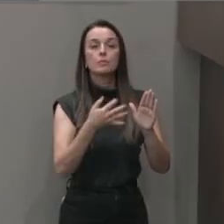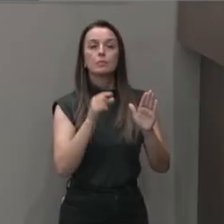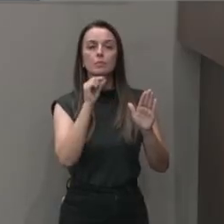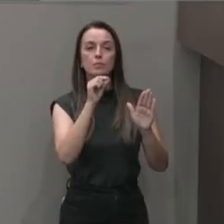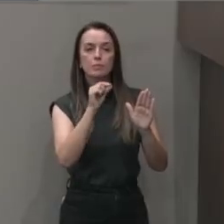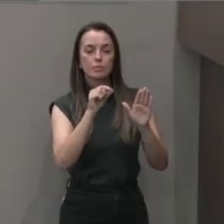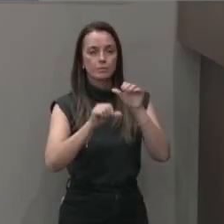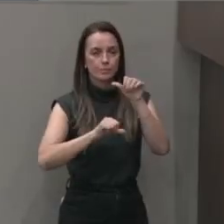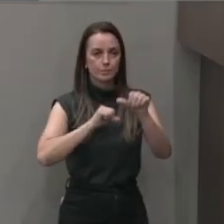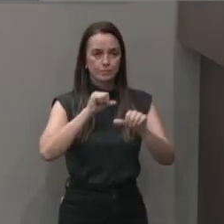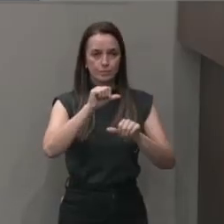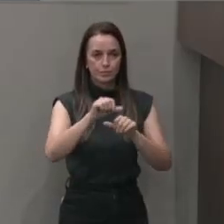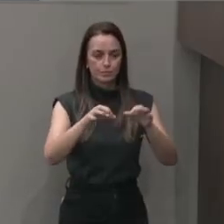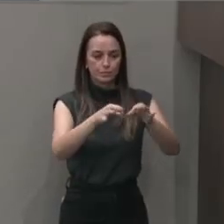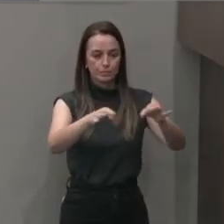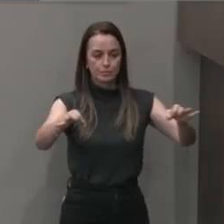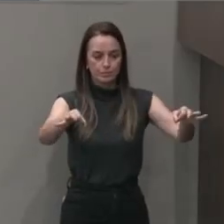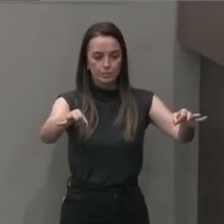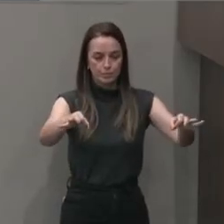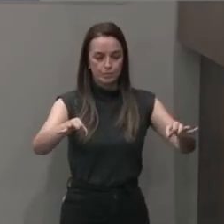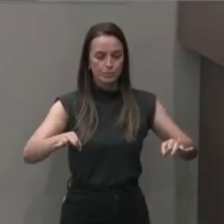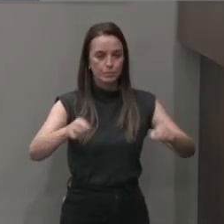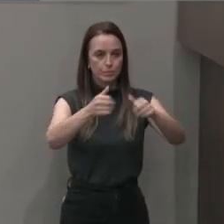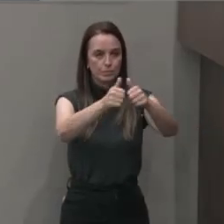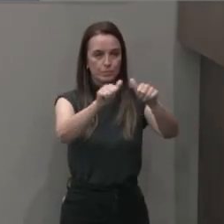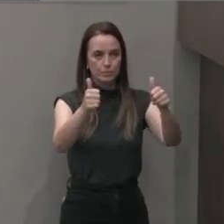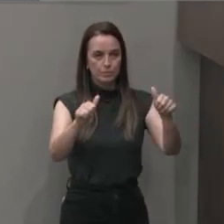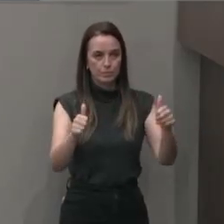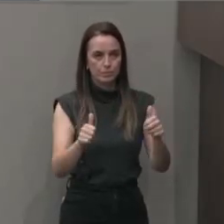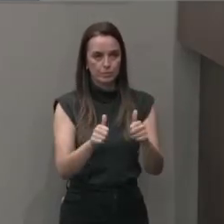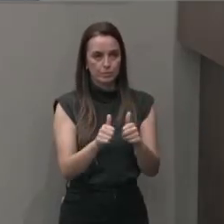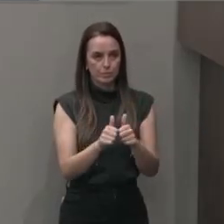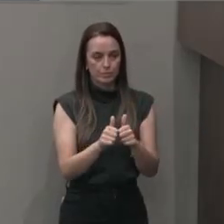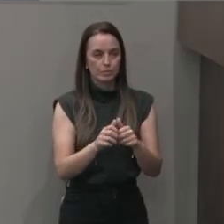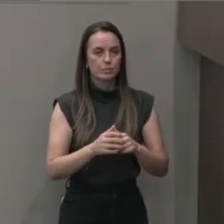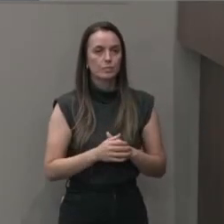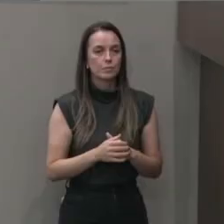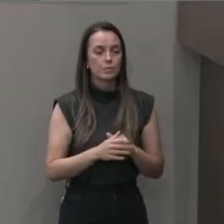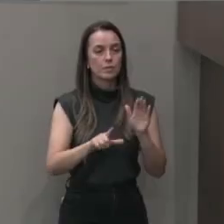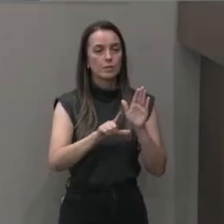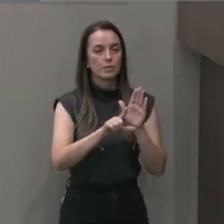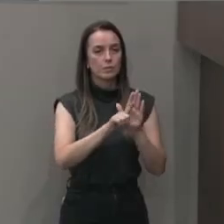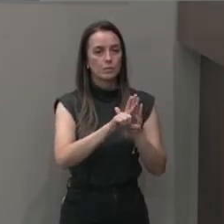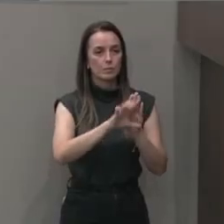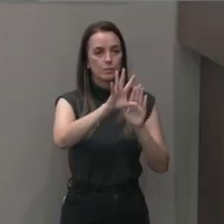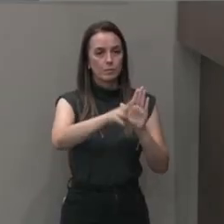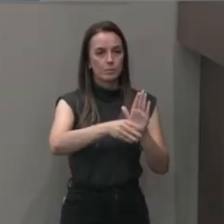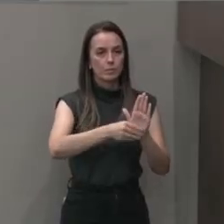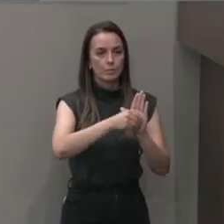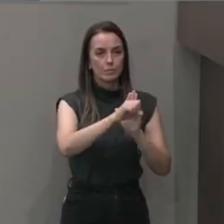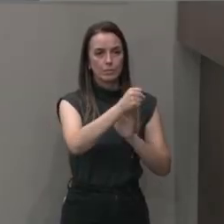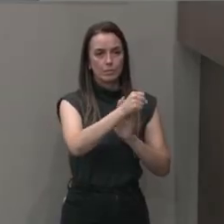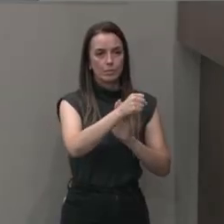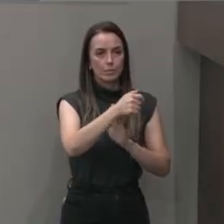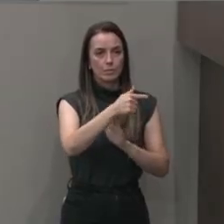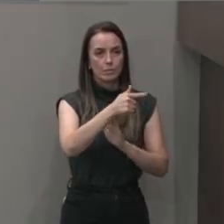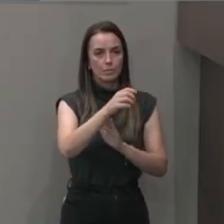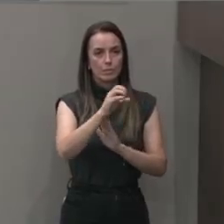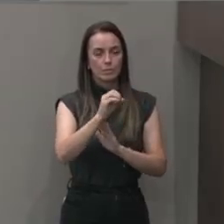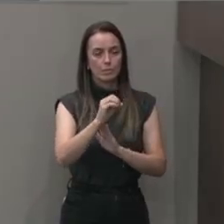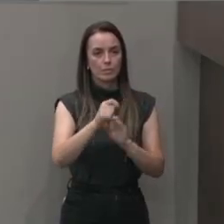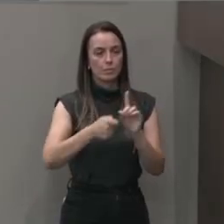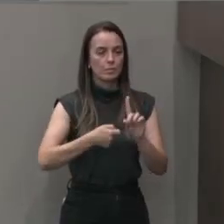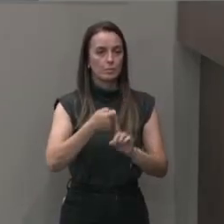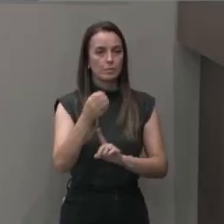Altera a planta de zoneamento urbano do mapa número 02, estabelecida na Lei Complementar número 170, de 9 de outubro de